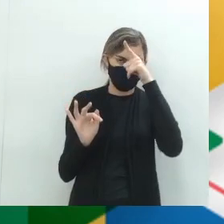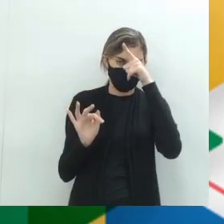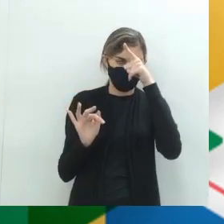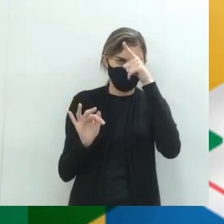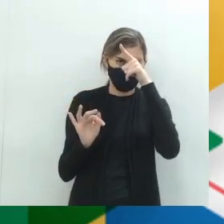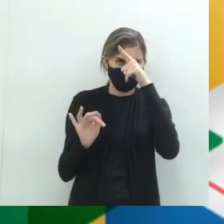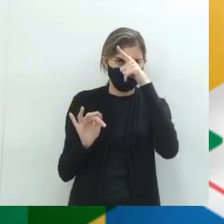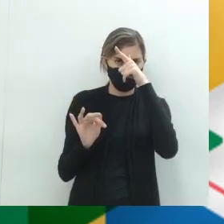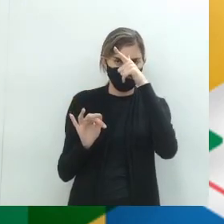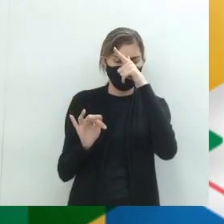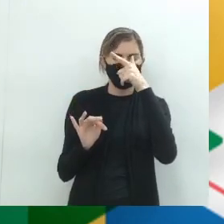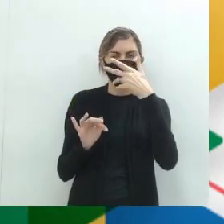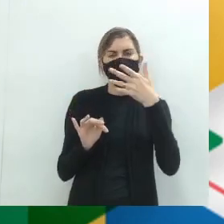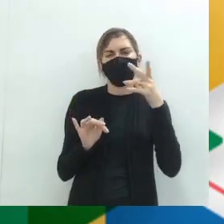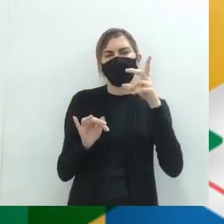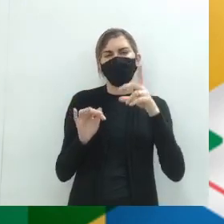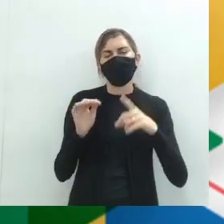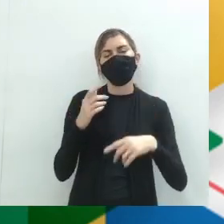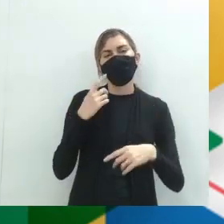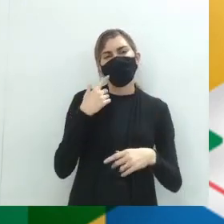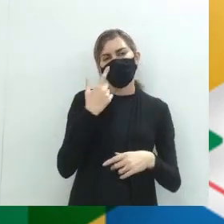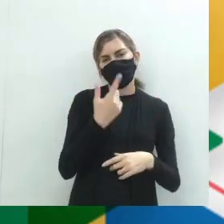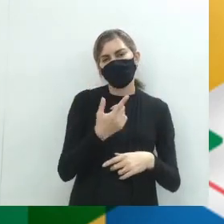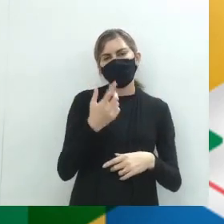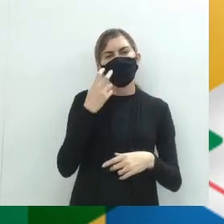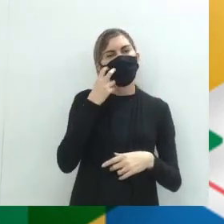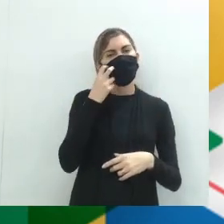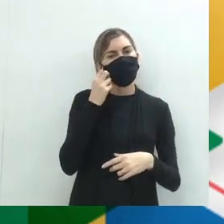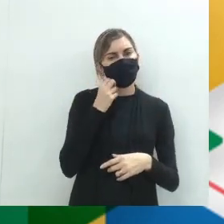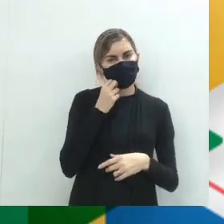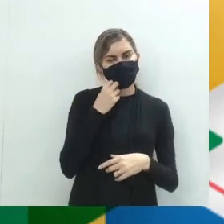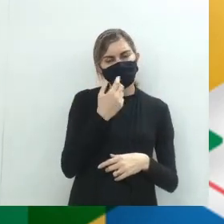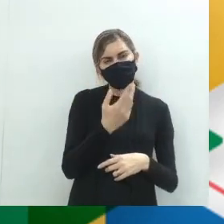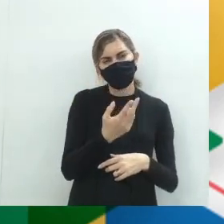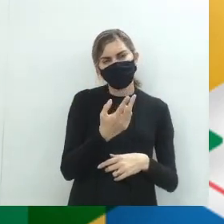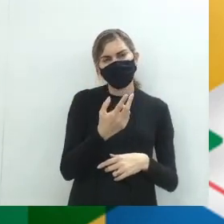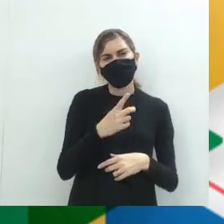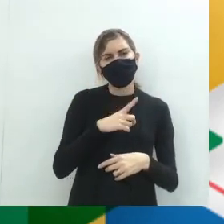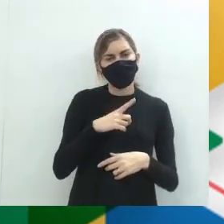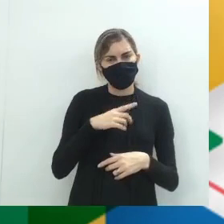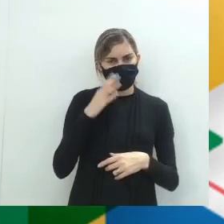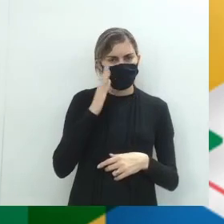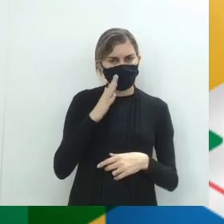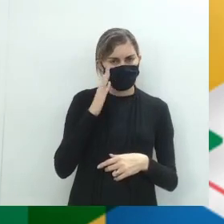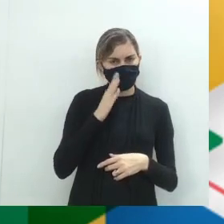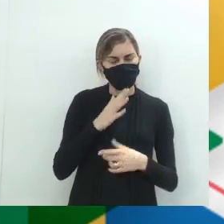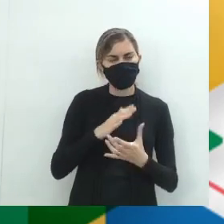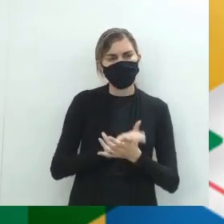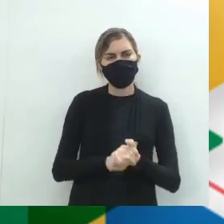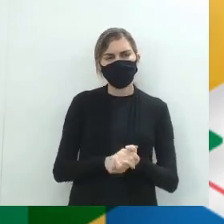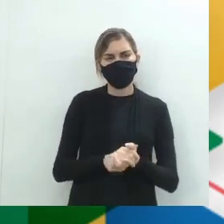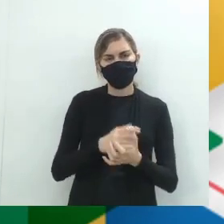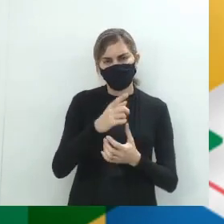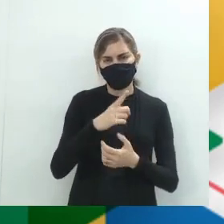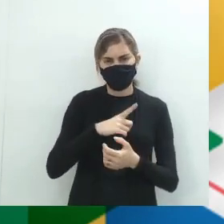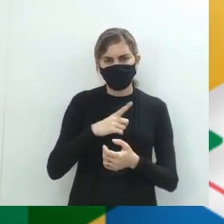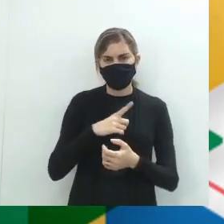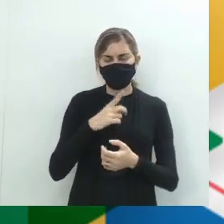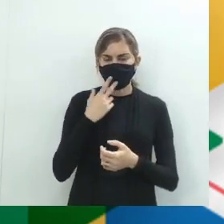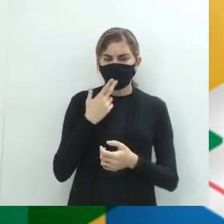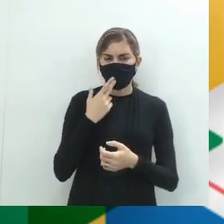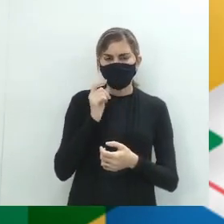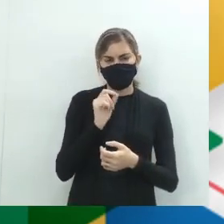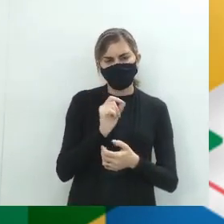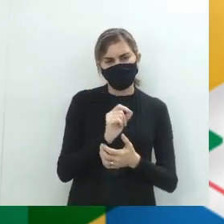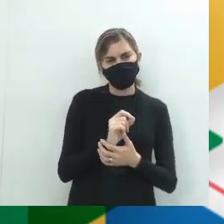alemão. Daniel Fahrenheit adotou os seguintes valores. Vamos entender? Ele está dizendo, meu povo, olha